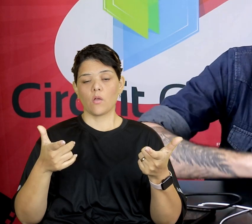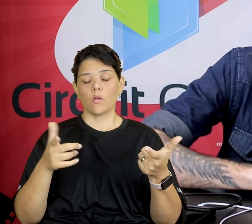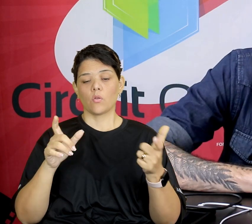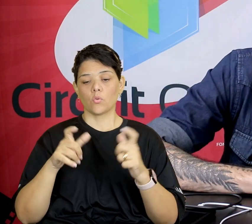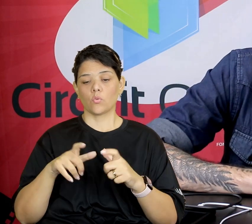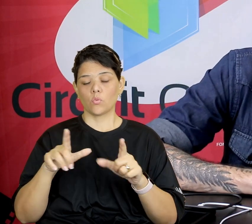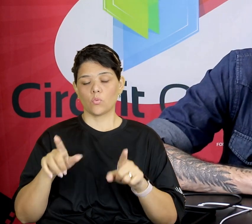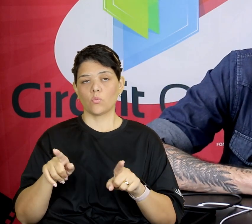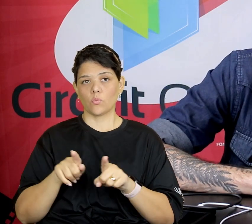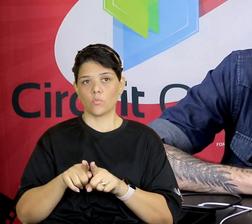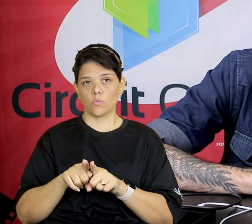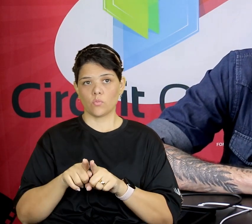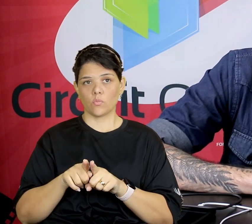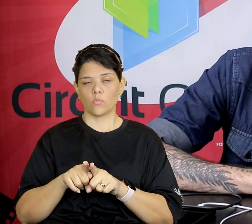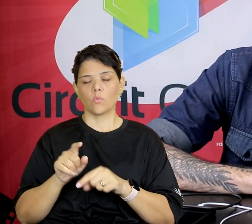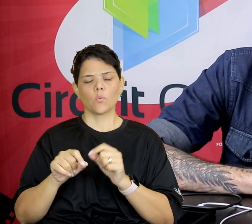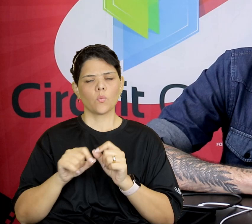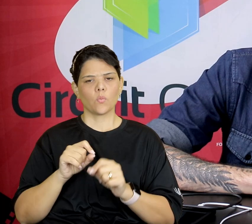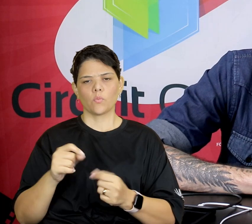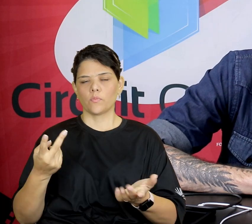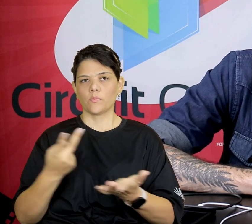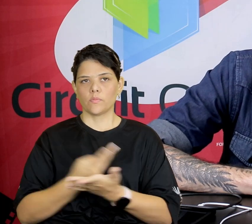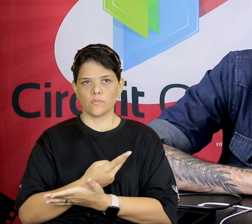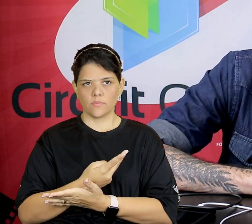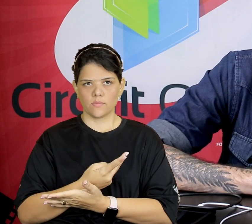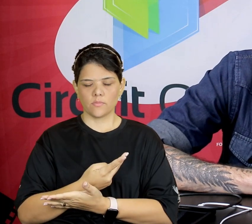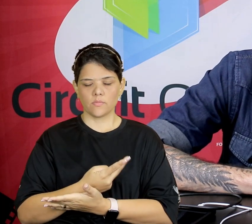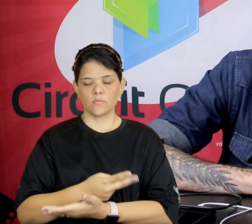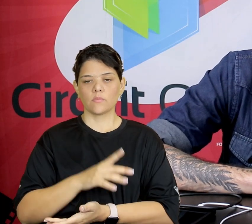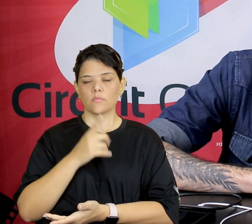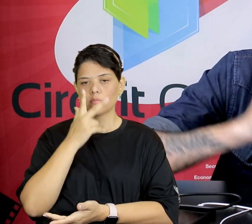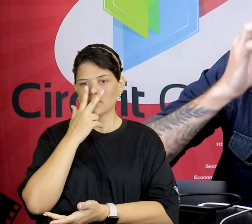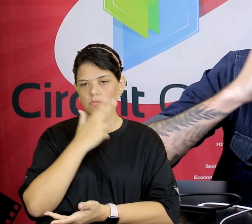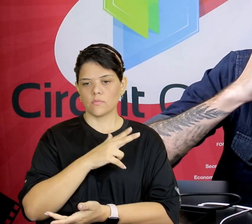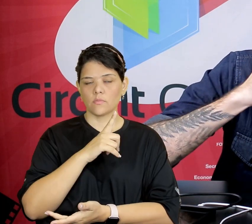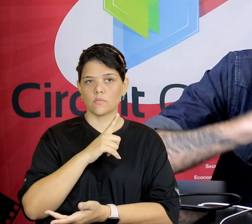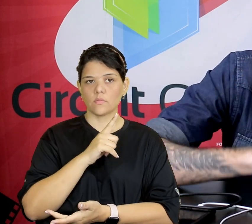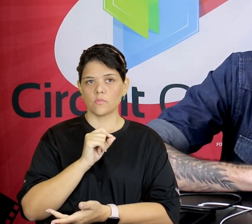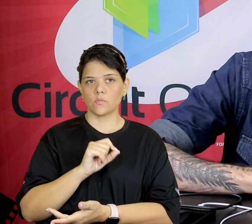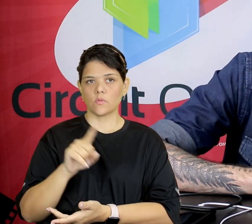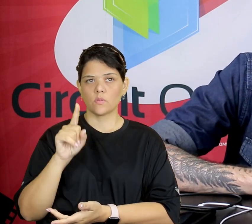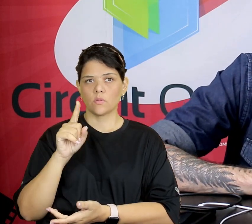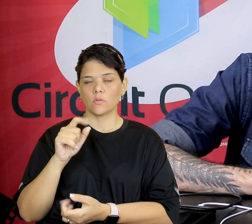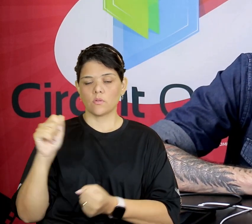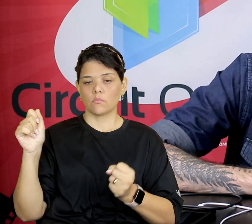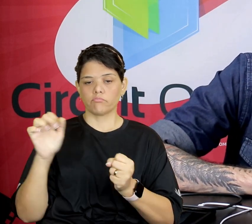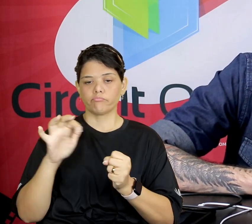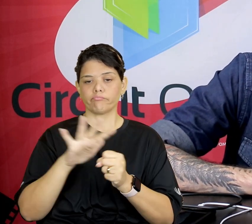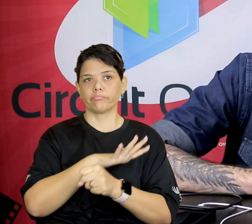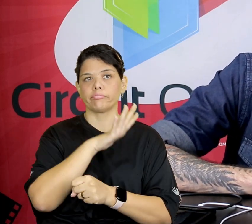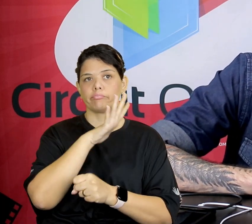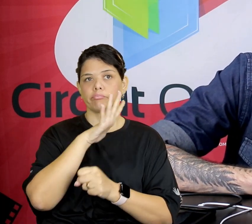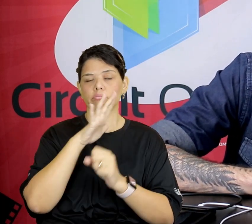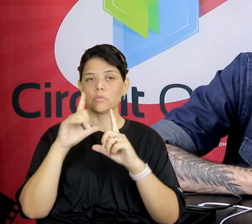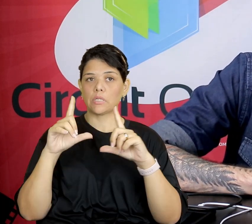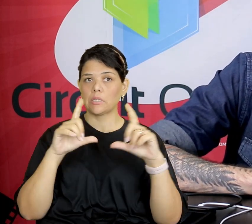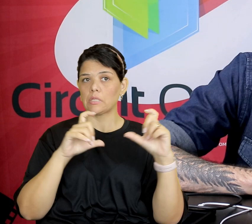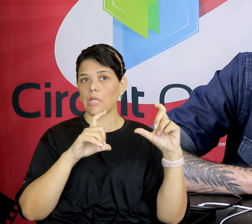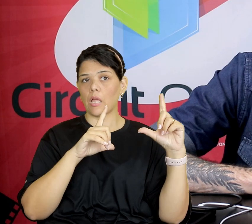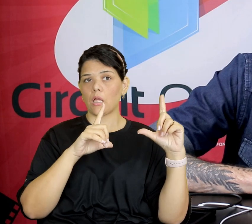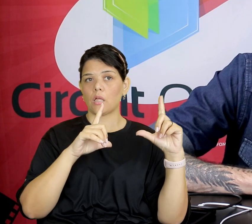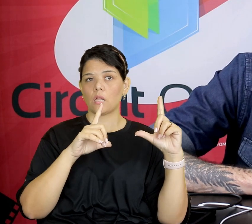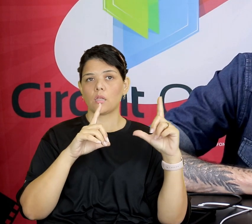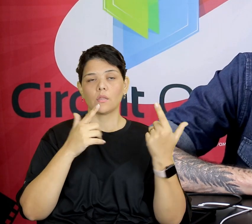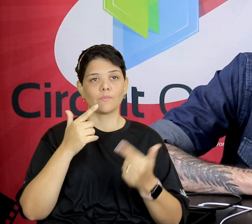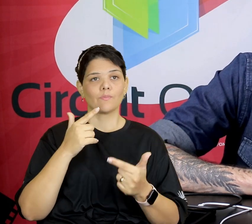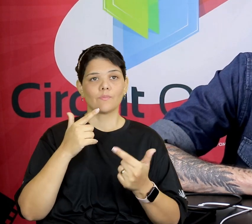menor. Então, o que aconteceu? Ele meio que encheu ali a nossa tela e eu não tenho muito o que fazer, eu